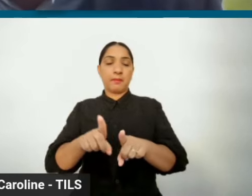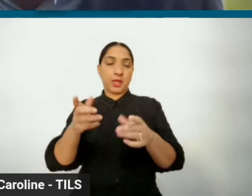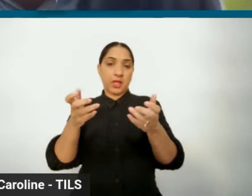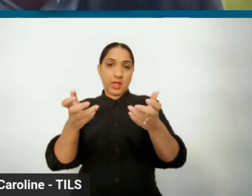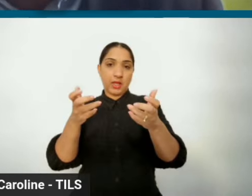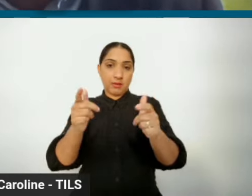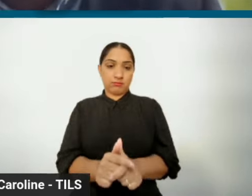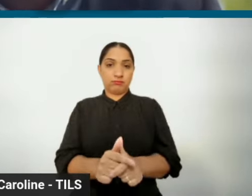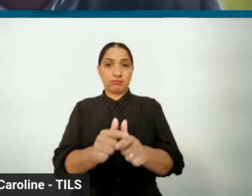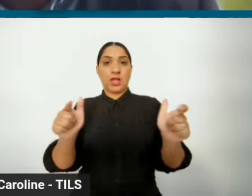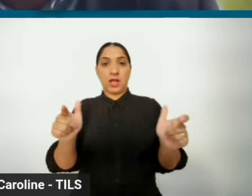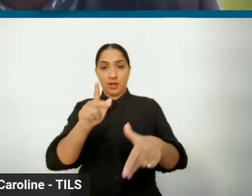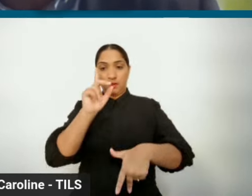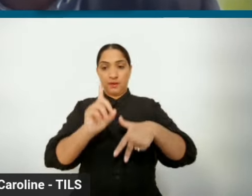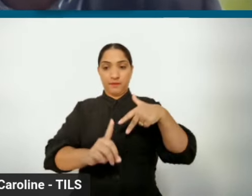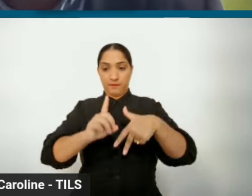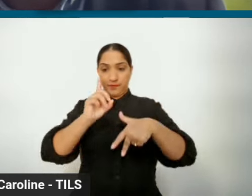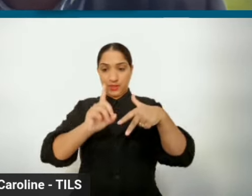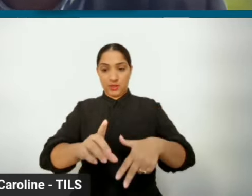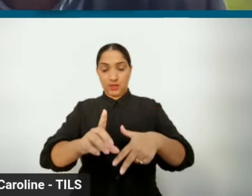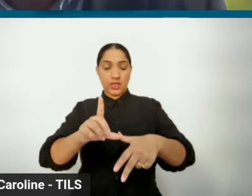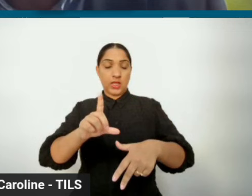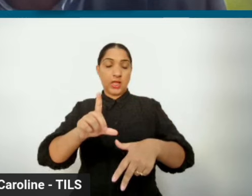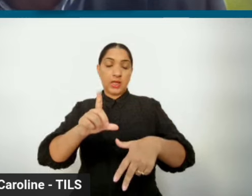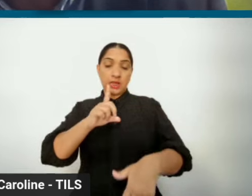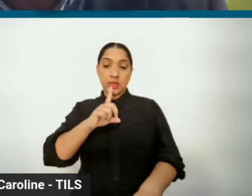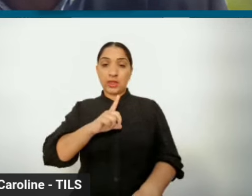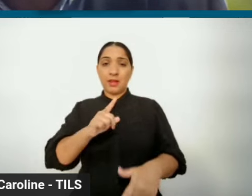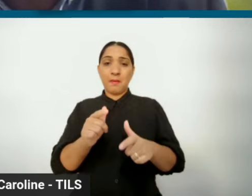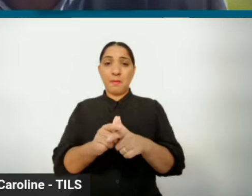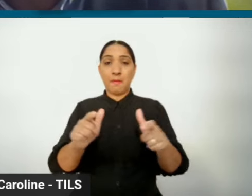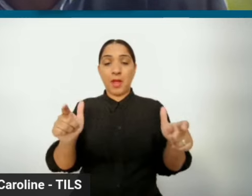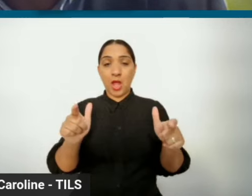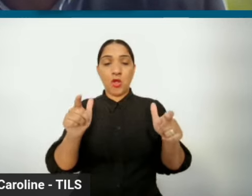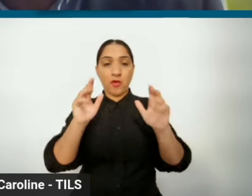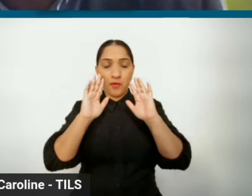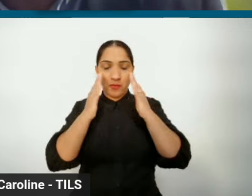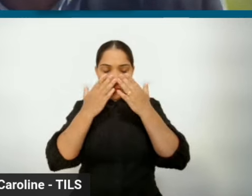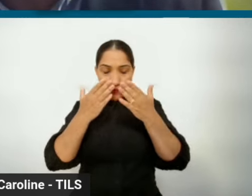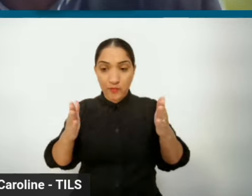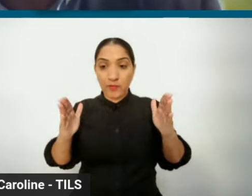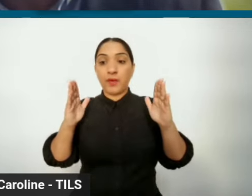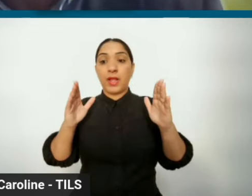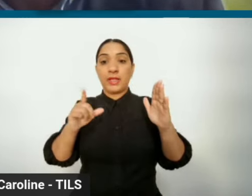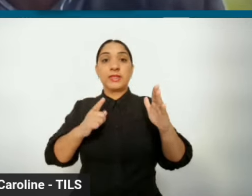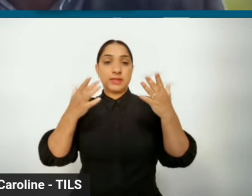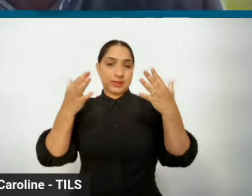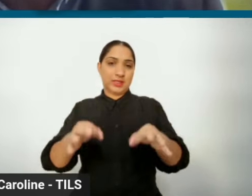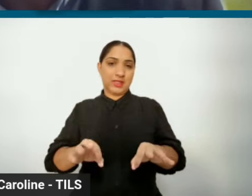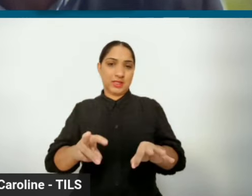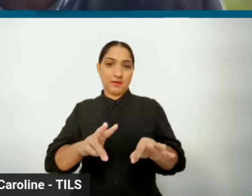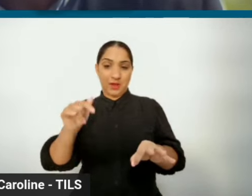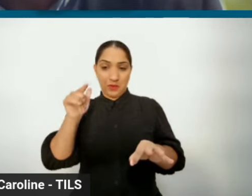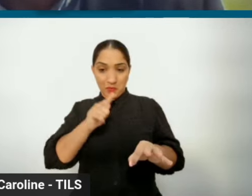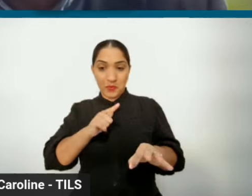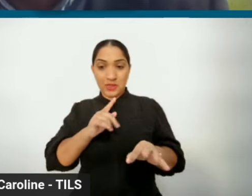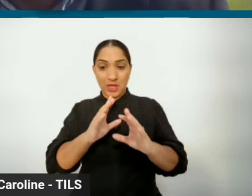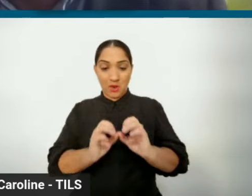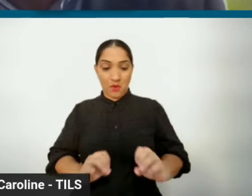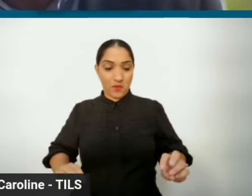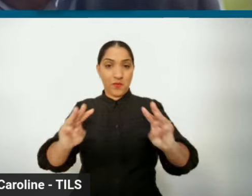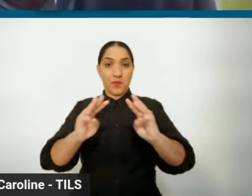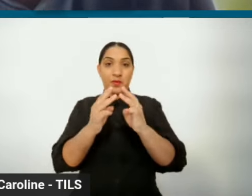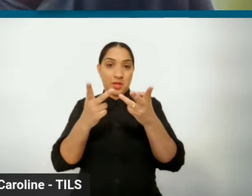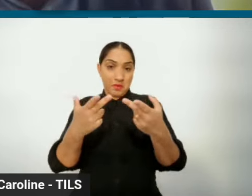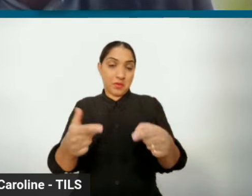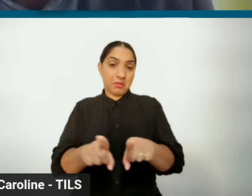possa não somente dar maior visibilidade ao segmento, mas ter certeza de que, como quer a Convenção da ONU, como quer